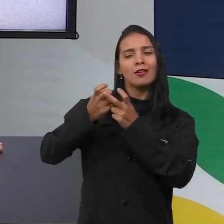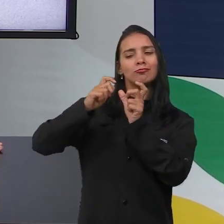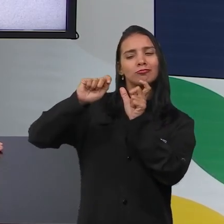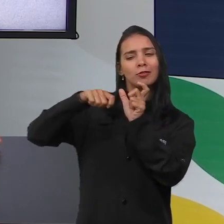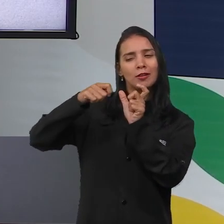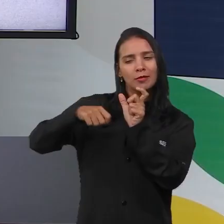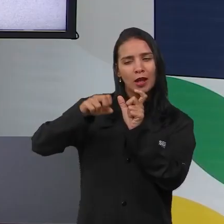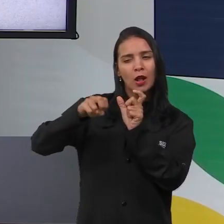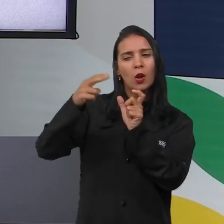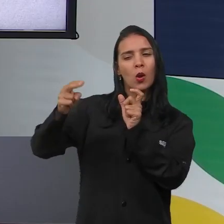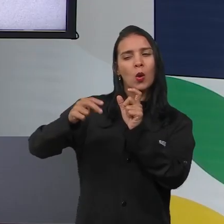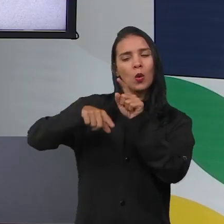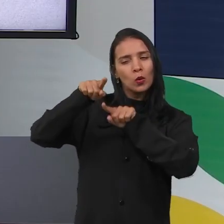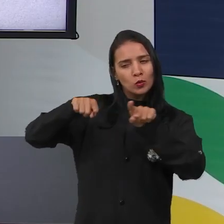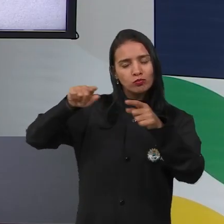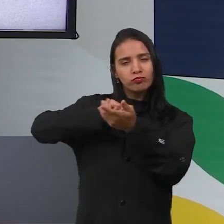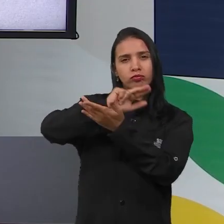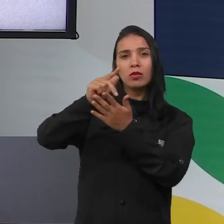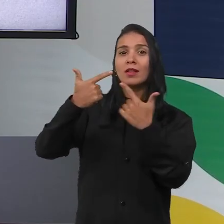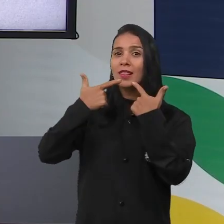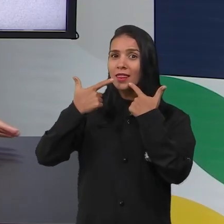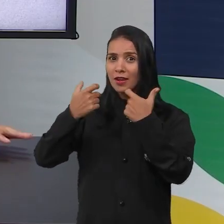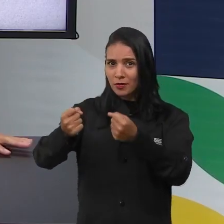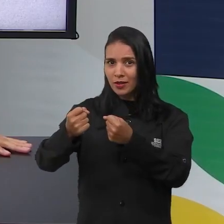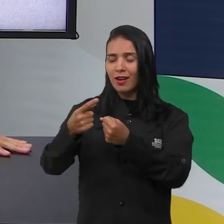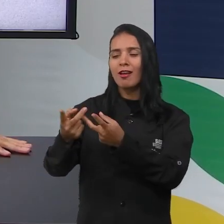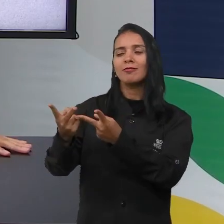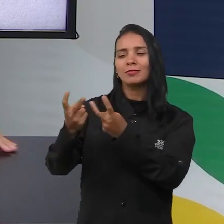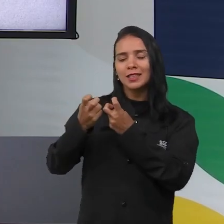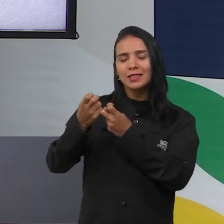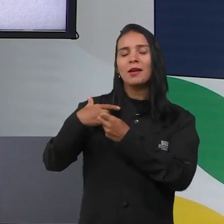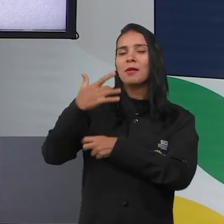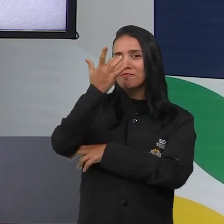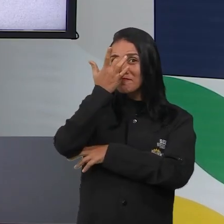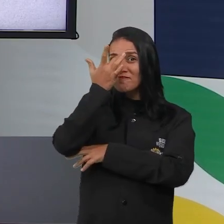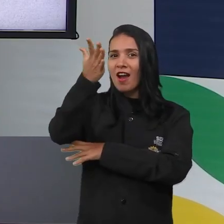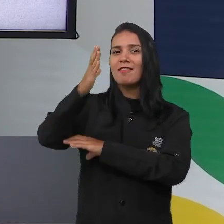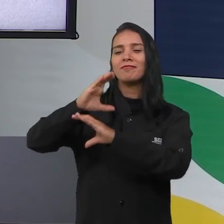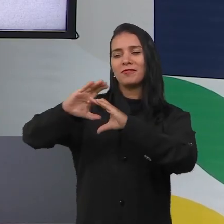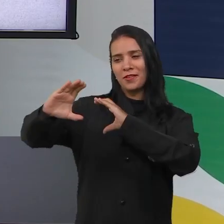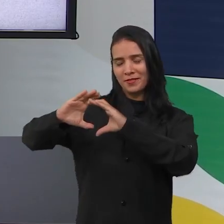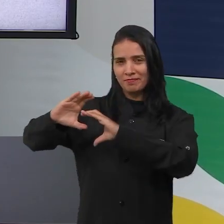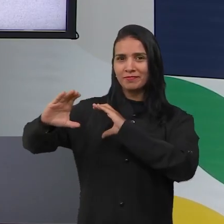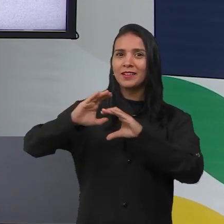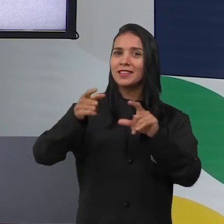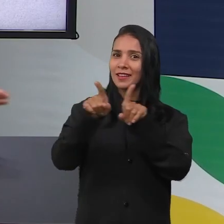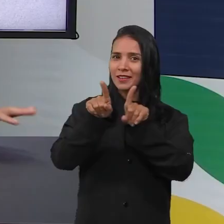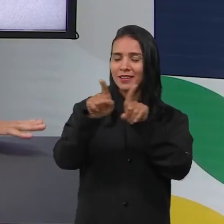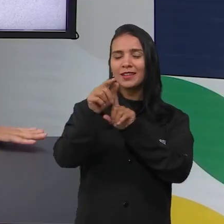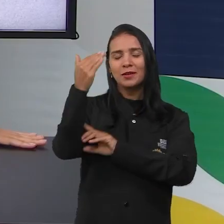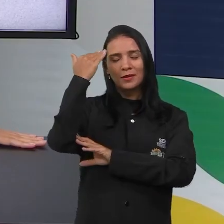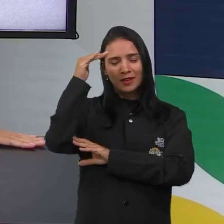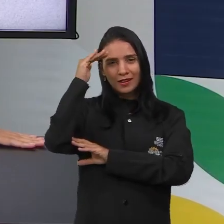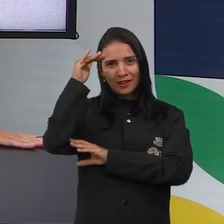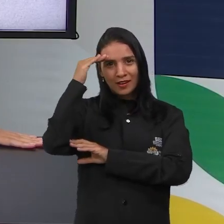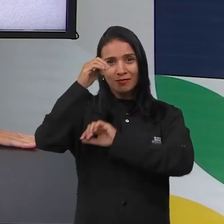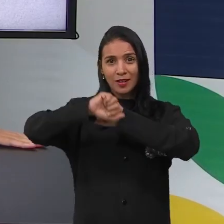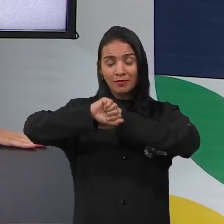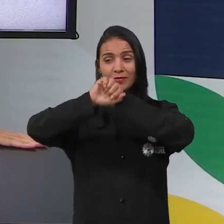recursos estilísticos da língua portuguesa, facilita a sua compreensão e a